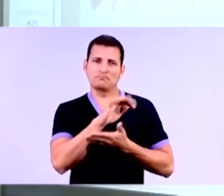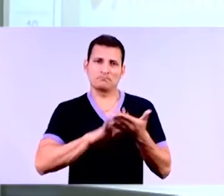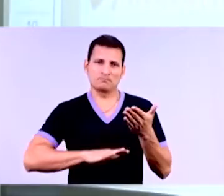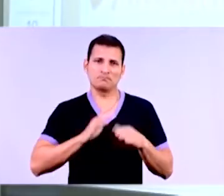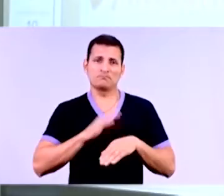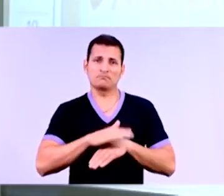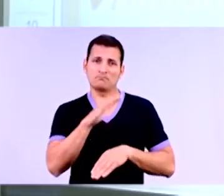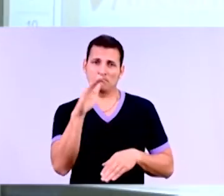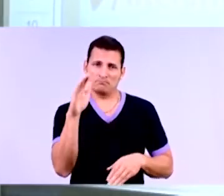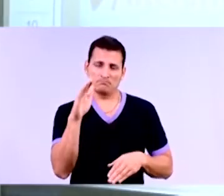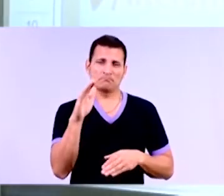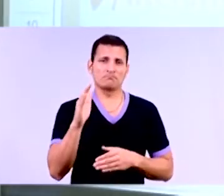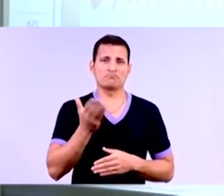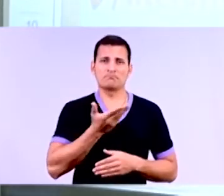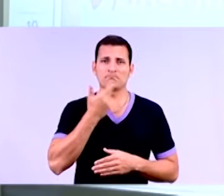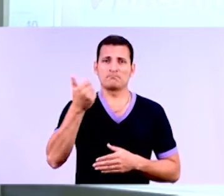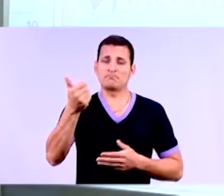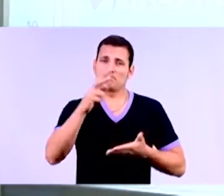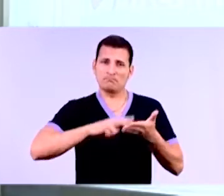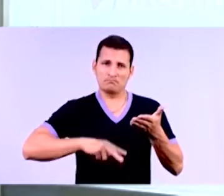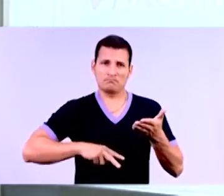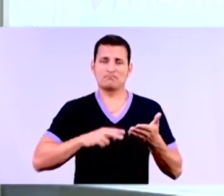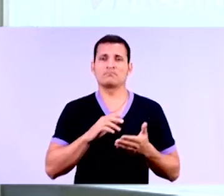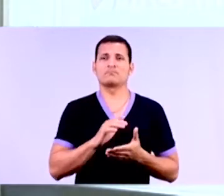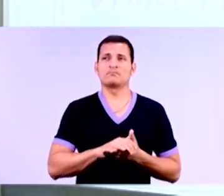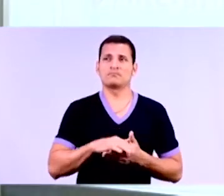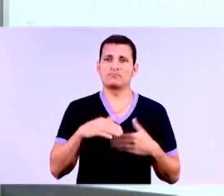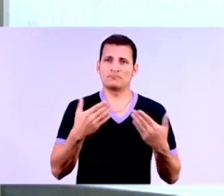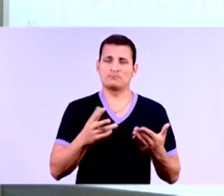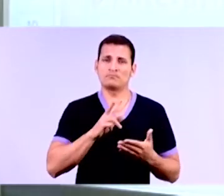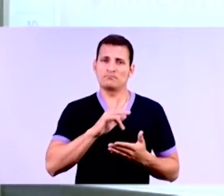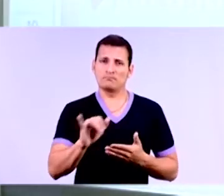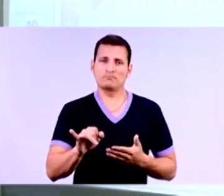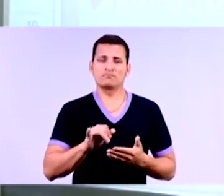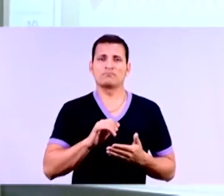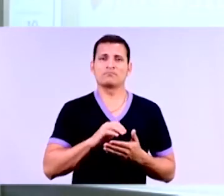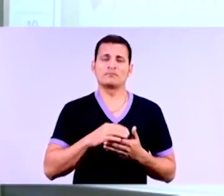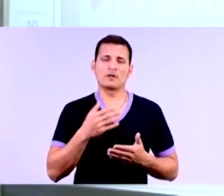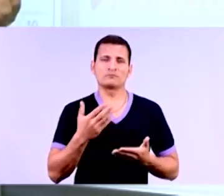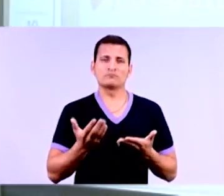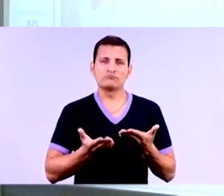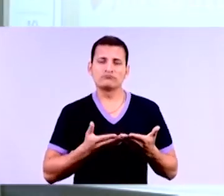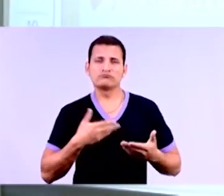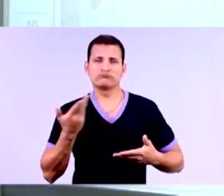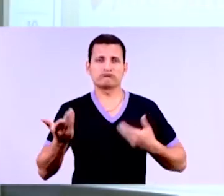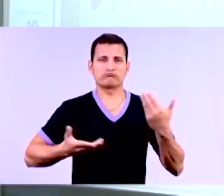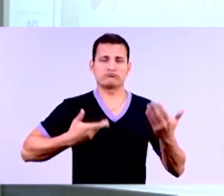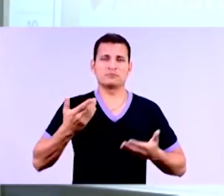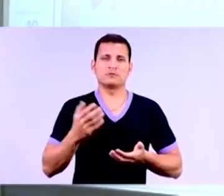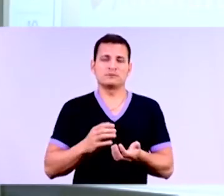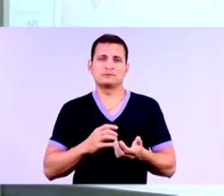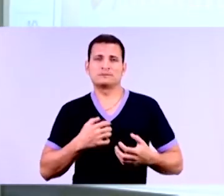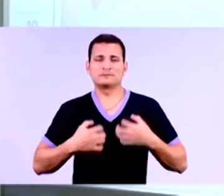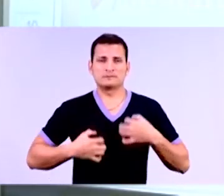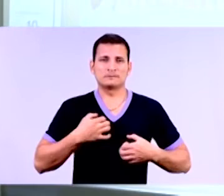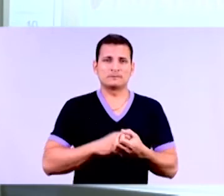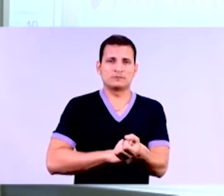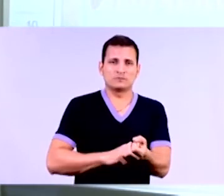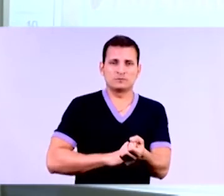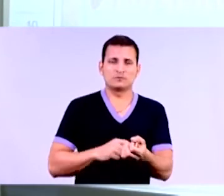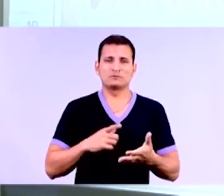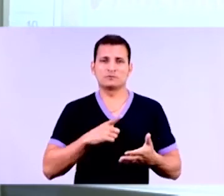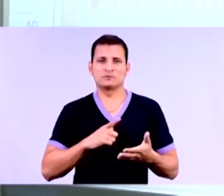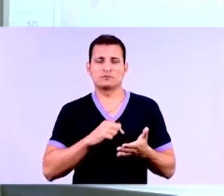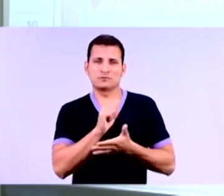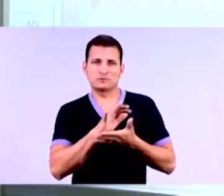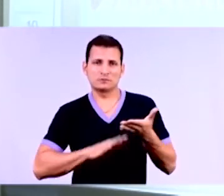mais receptivo para lê-lo, né? Isso vai tirando um pouco o nosso nervosismo de imaginar que a gente está tendo acesso a um texto